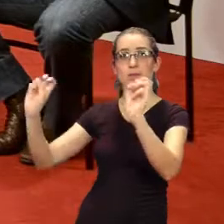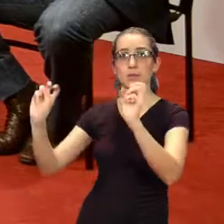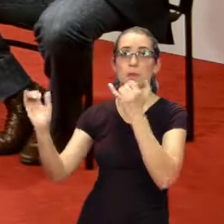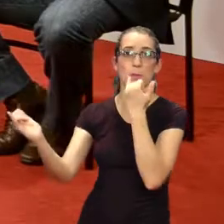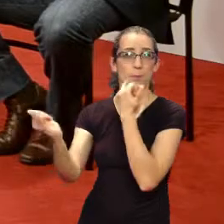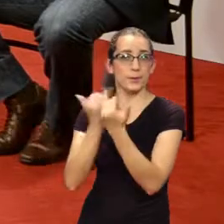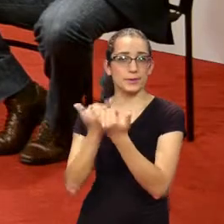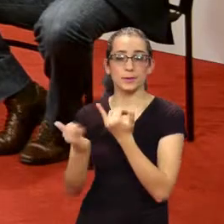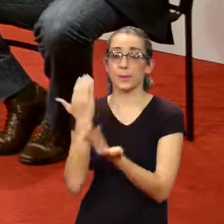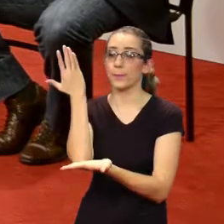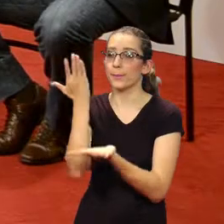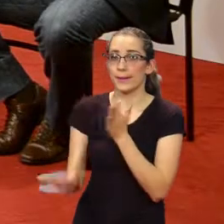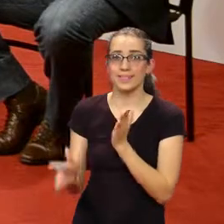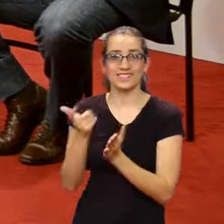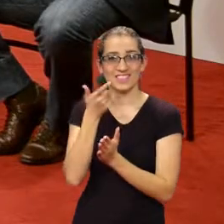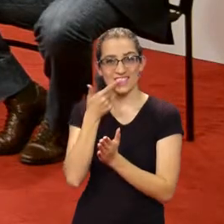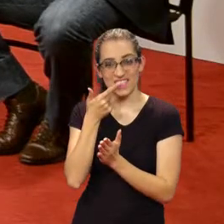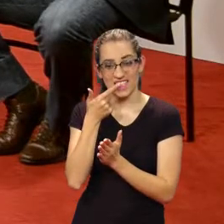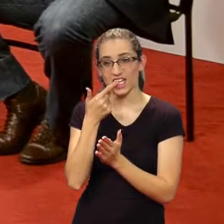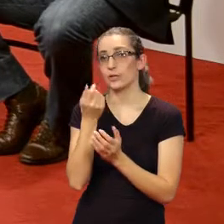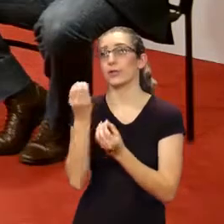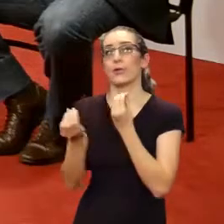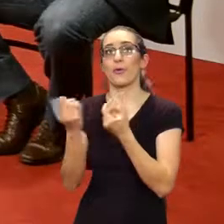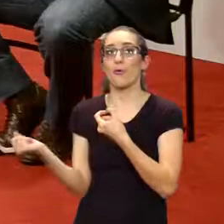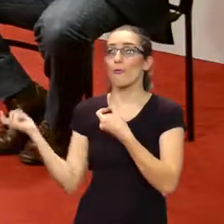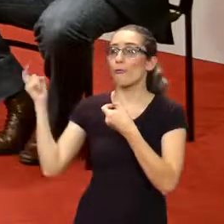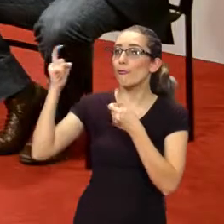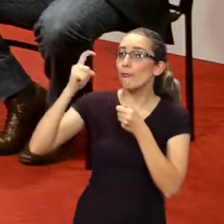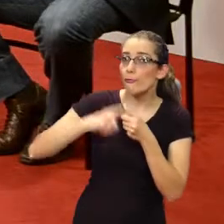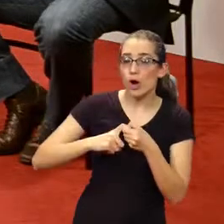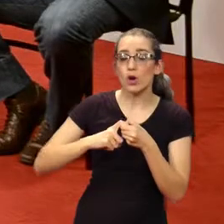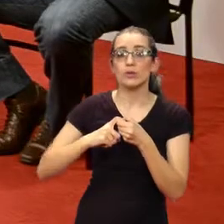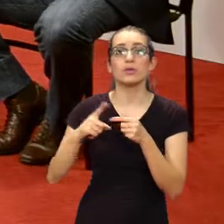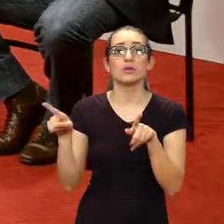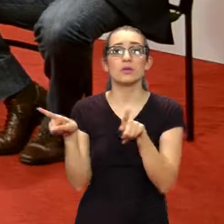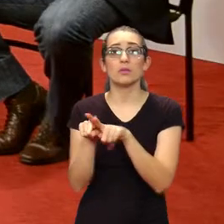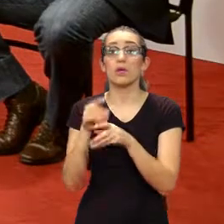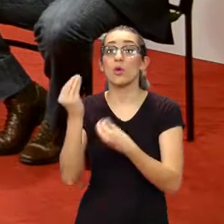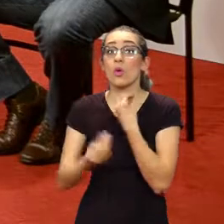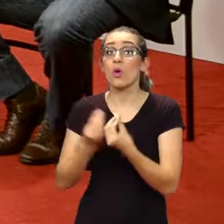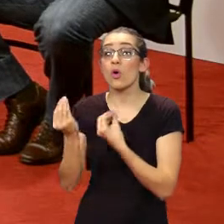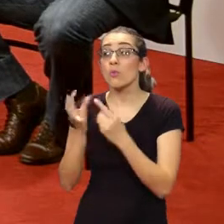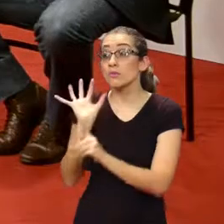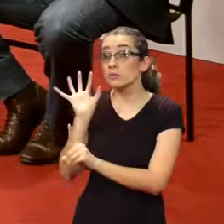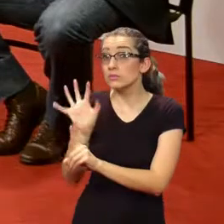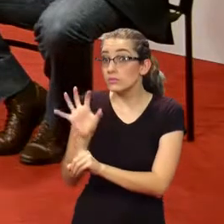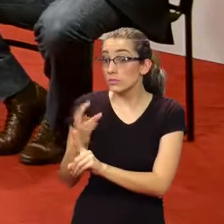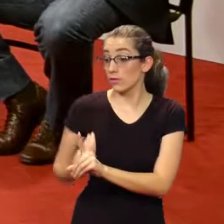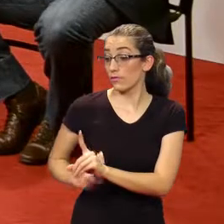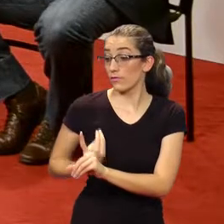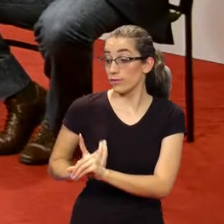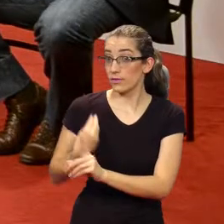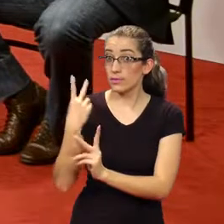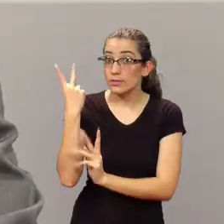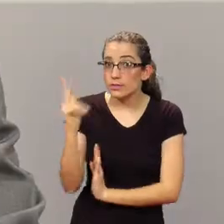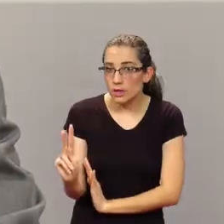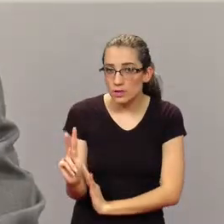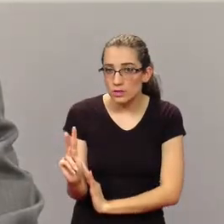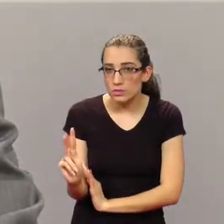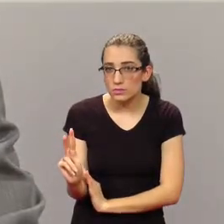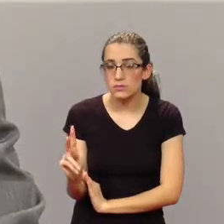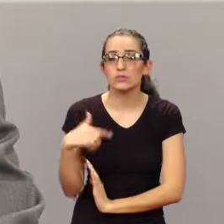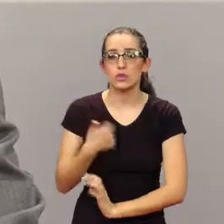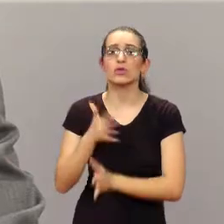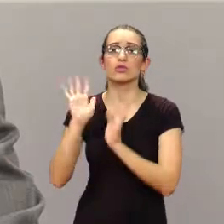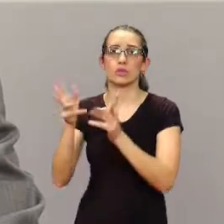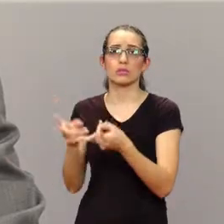relação à perda dentária, em relação à reabilitação dessas perdas e o quanto isso impacta na sua qualidade de vida. A